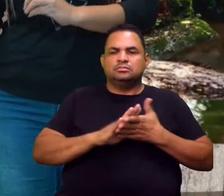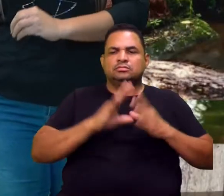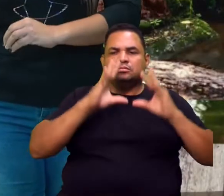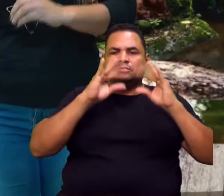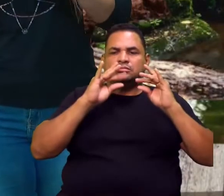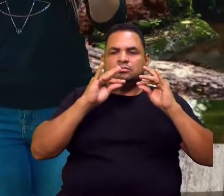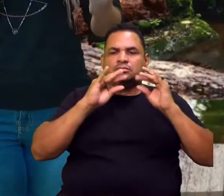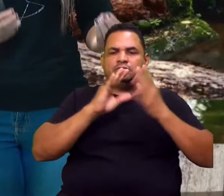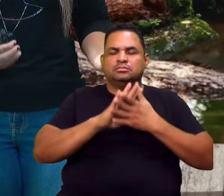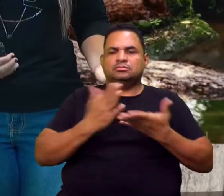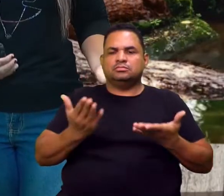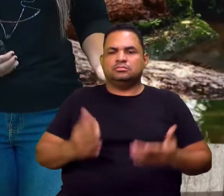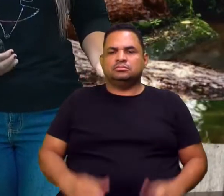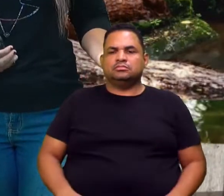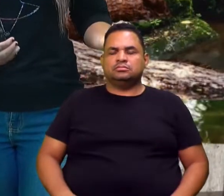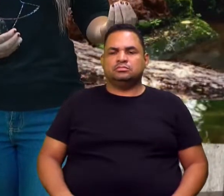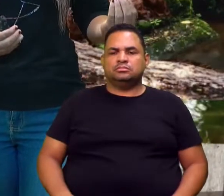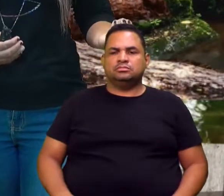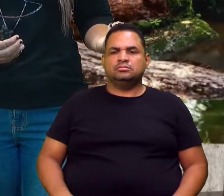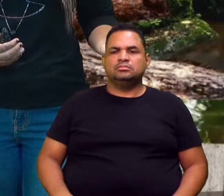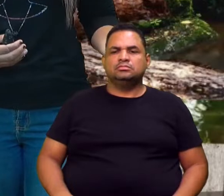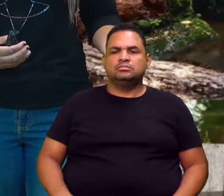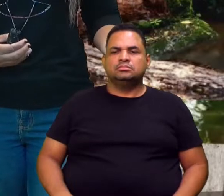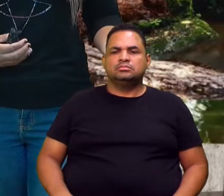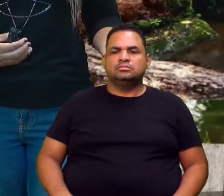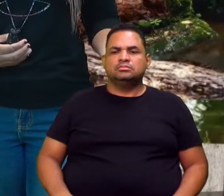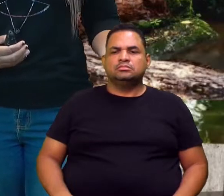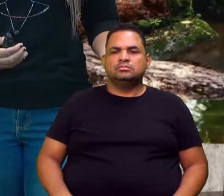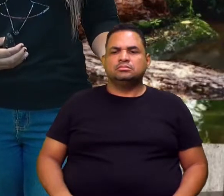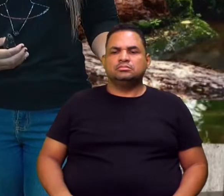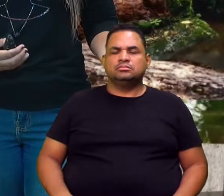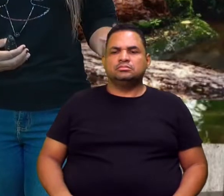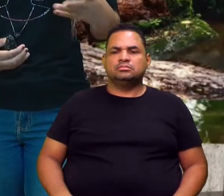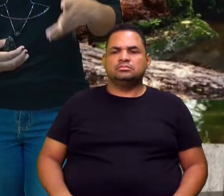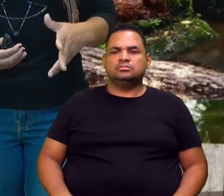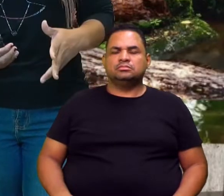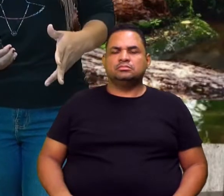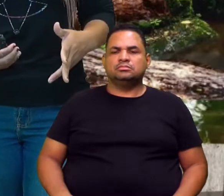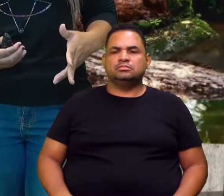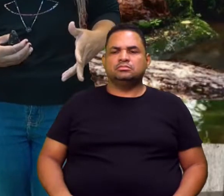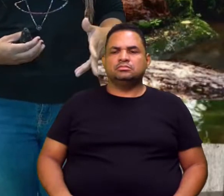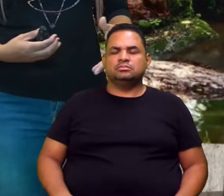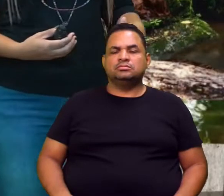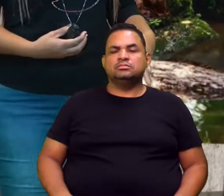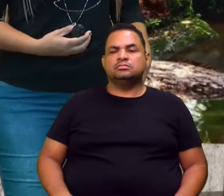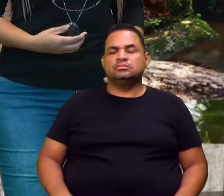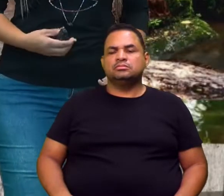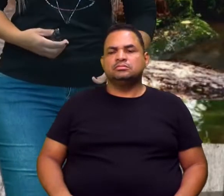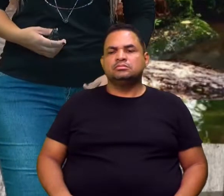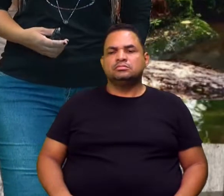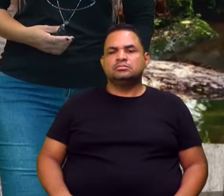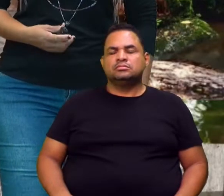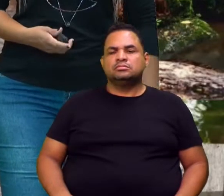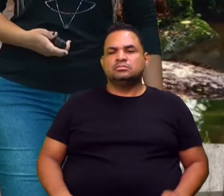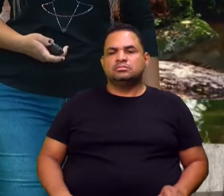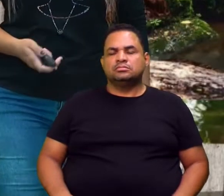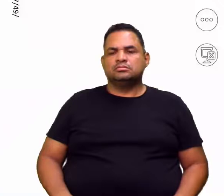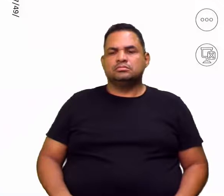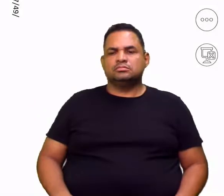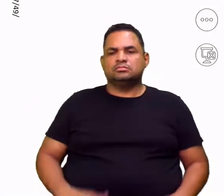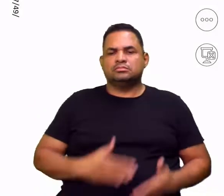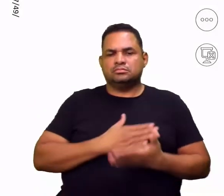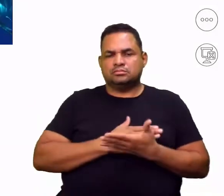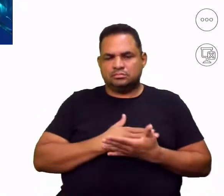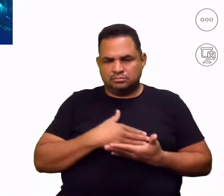da vesícula seminal e vesícula da glândula prostática. Vamos seguindo? É muita coisa, né? Pois é. Vamos